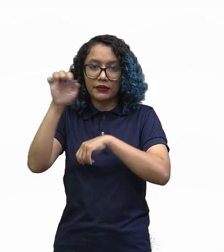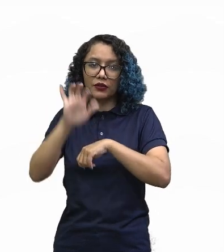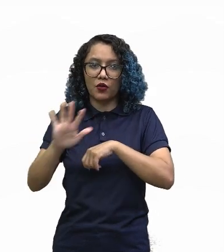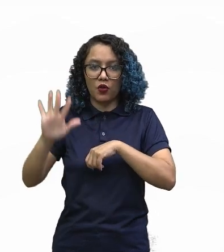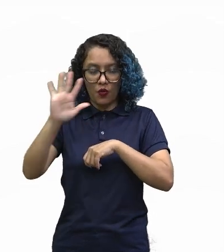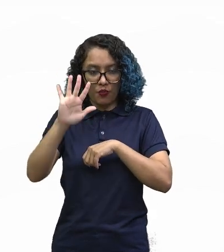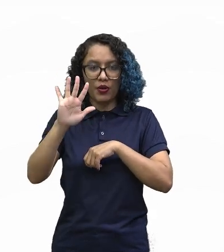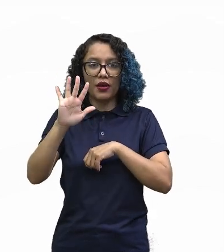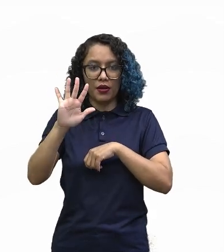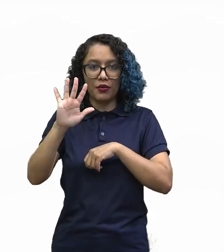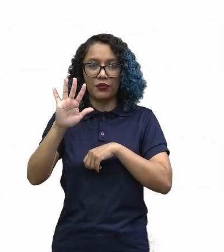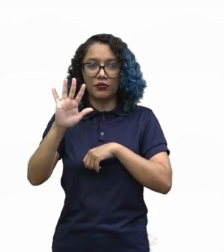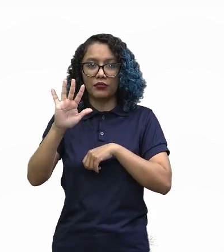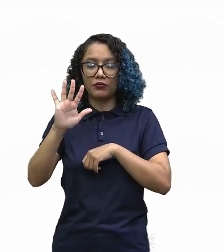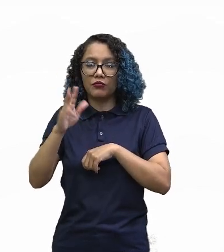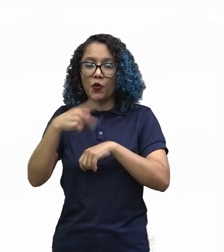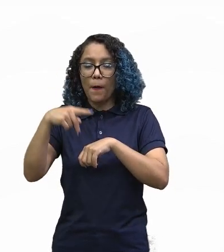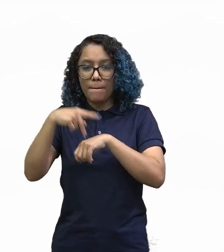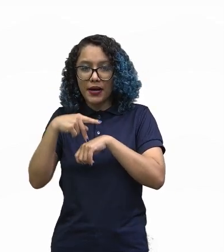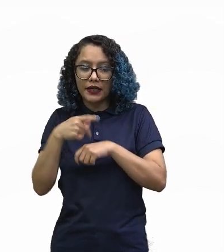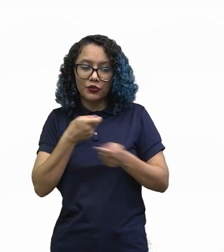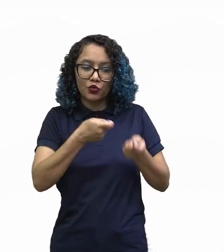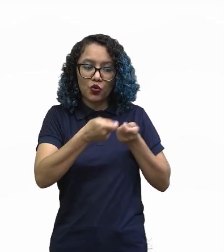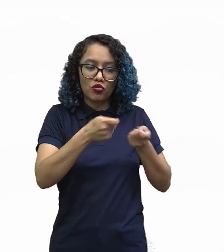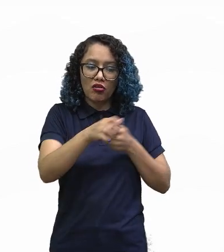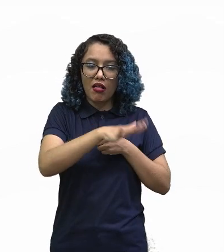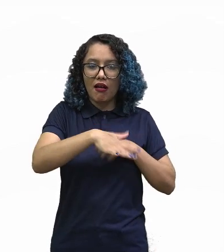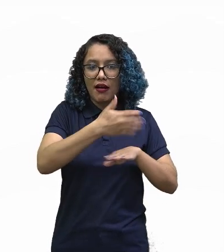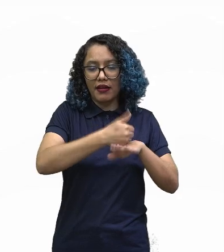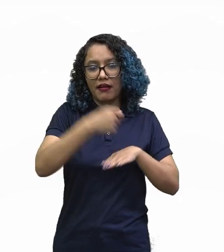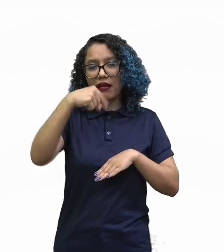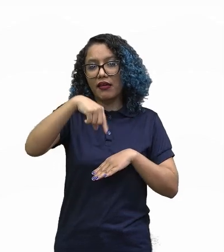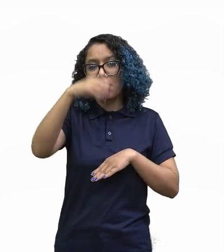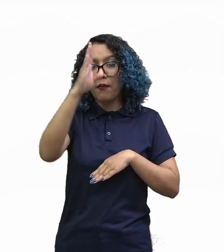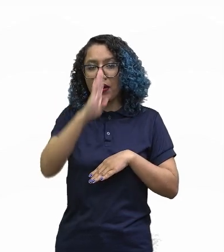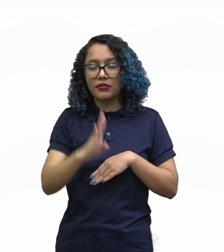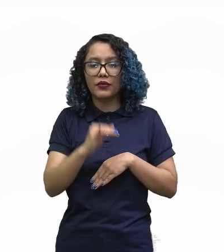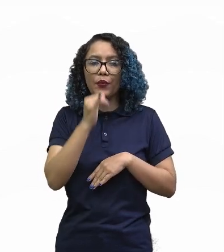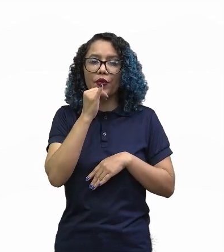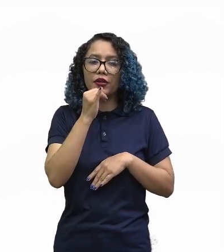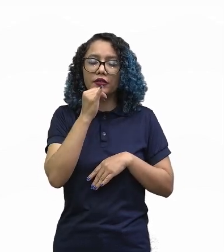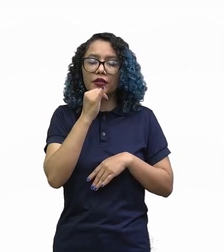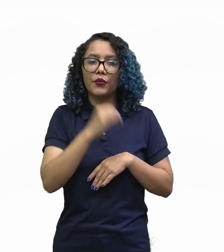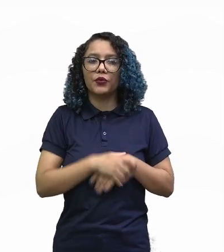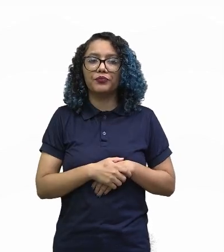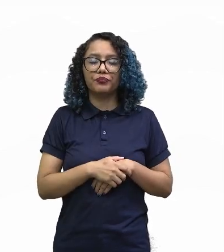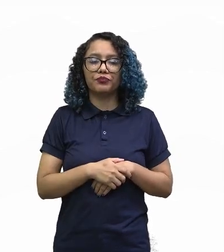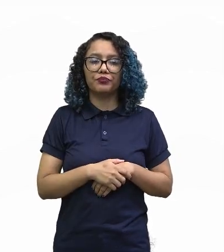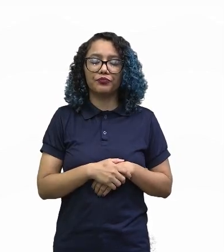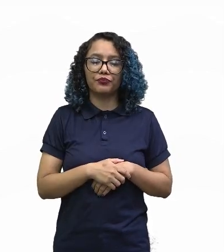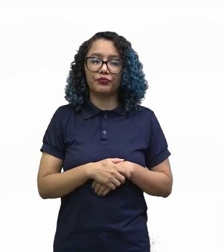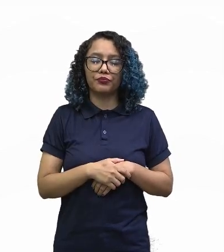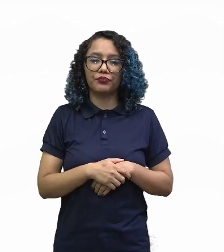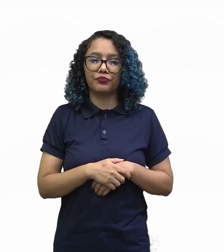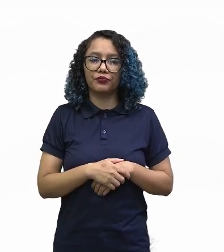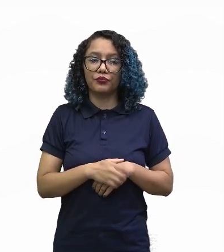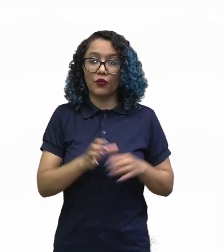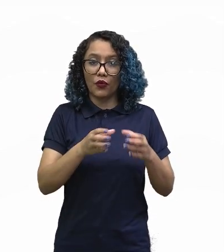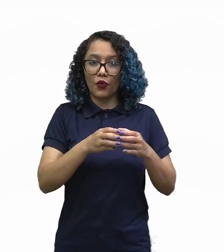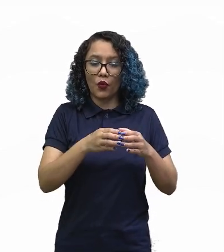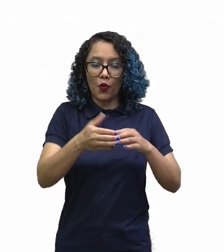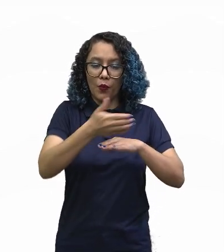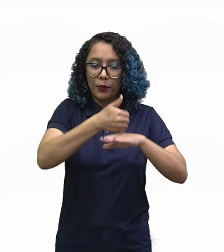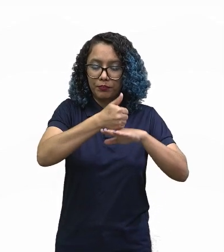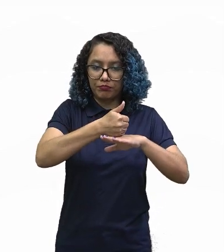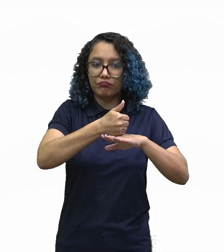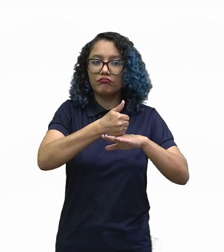que estivesse colonizando, né? Então, no caso aqui do Brasil, os colonos aqui da colônia, no